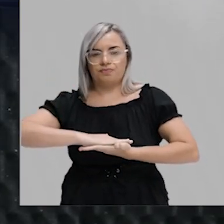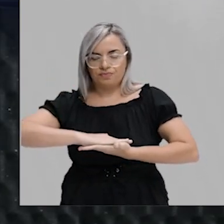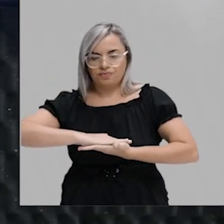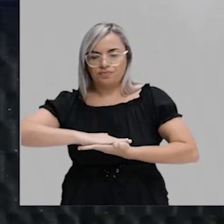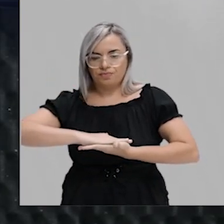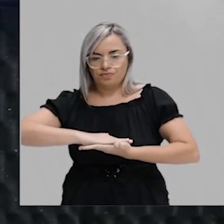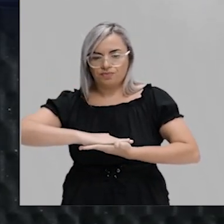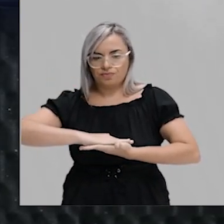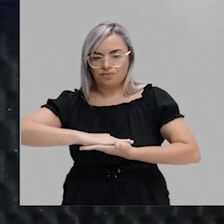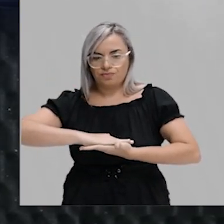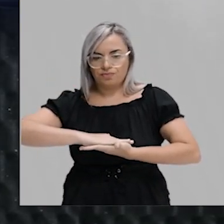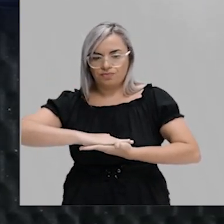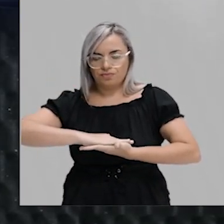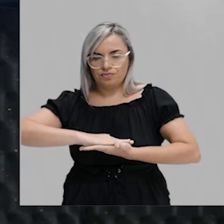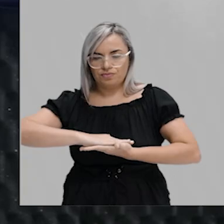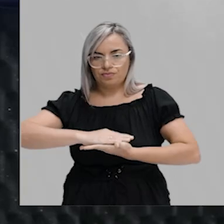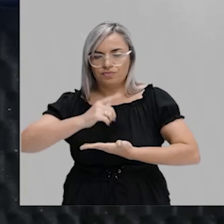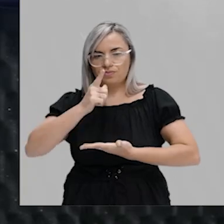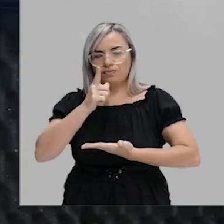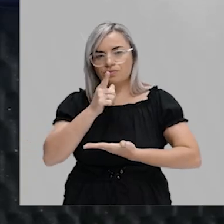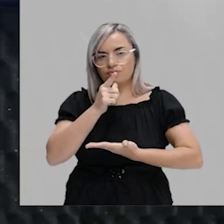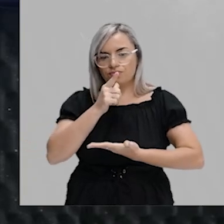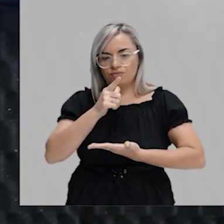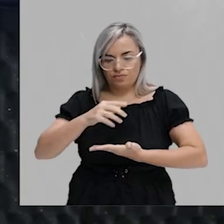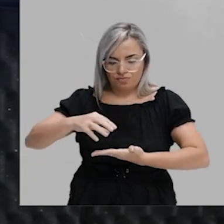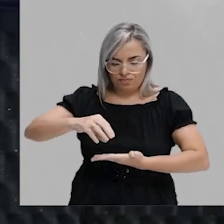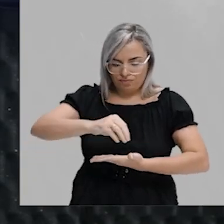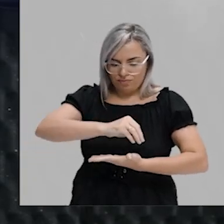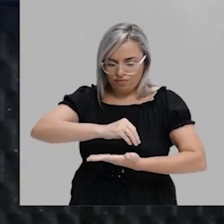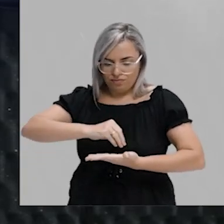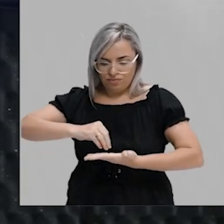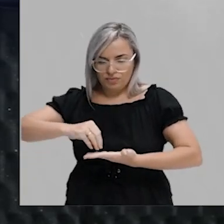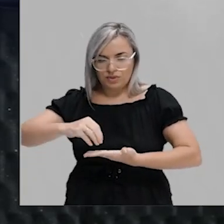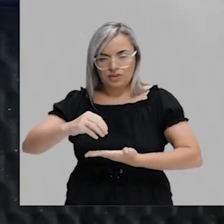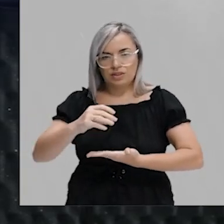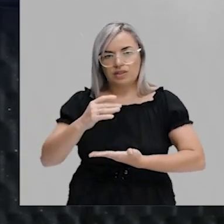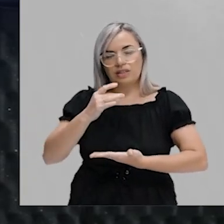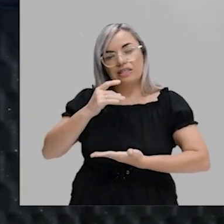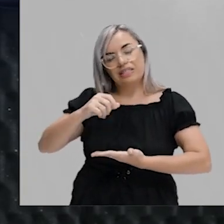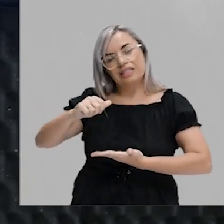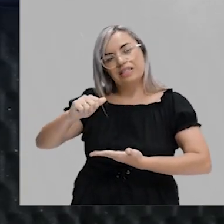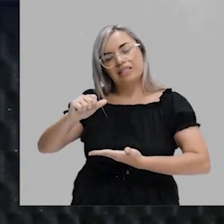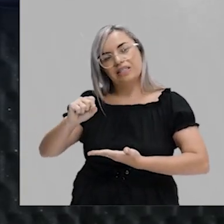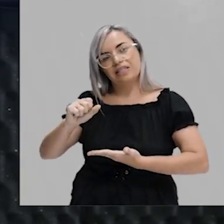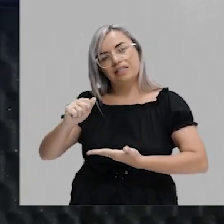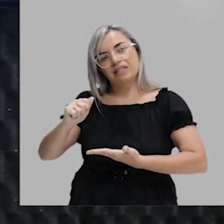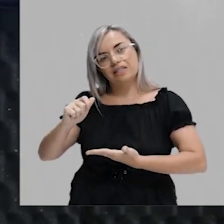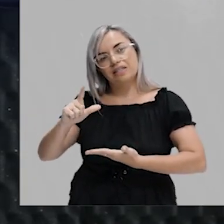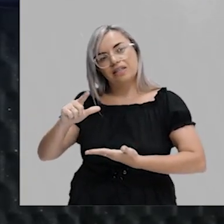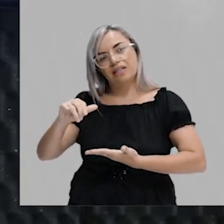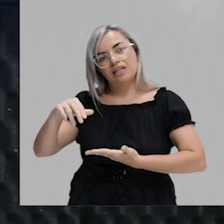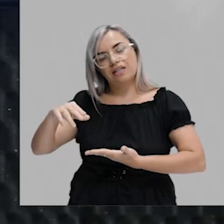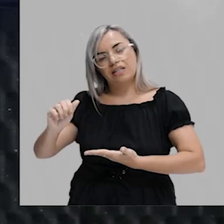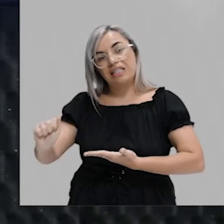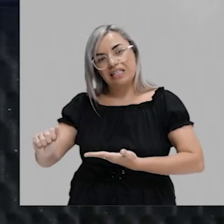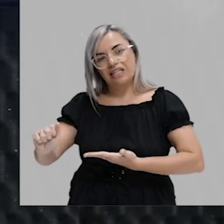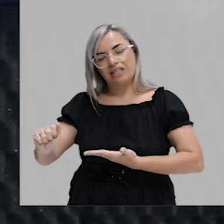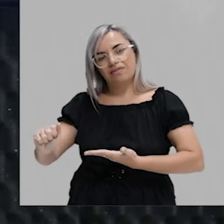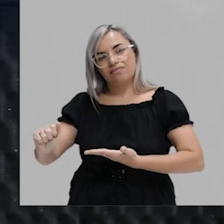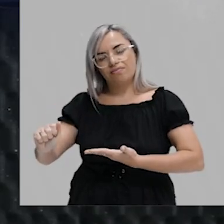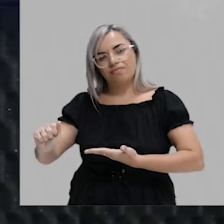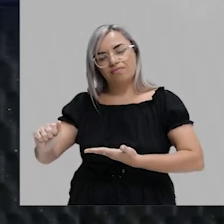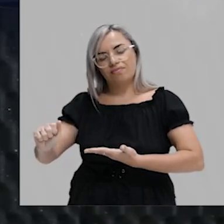placa vai ser envolvida com um líquido, né? Que é uma solução salina. Essa solução salina ela serve para promover